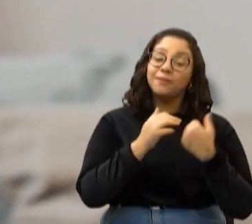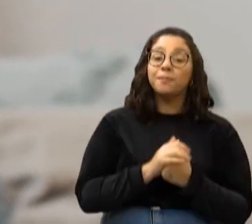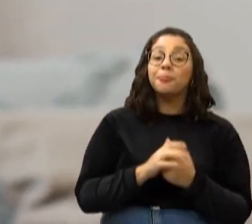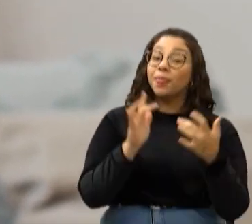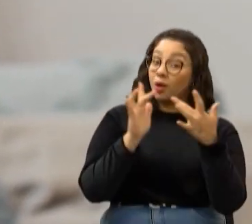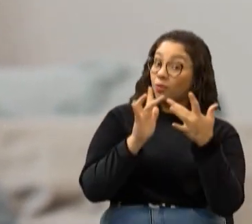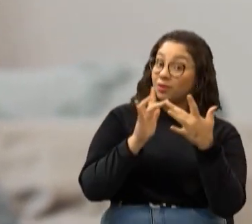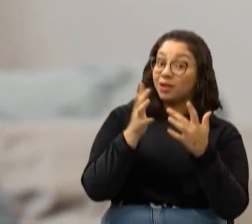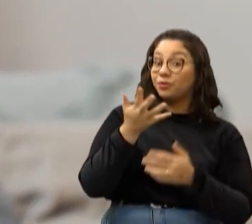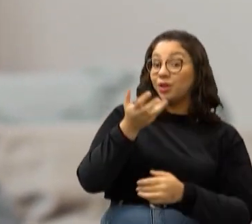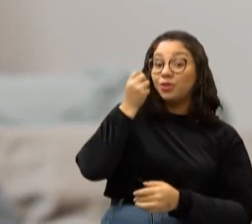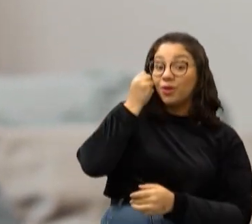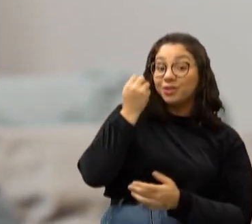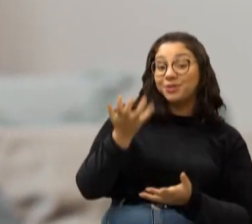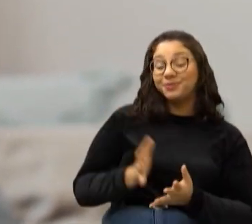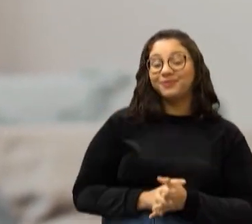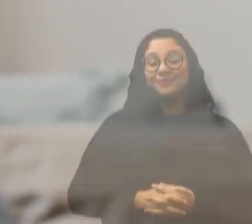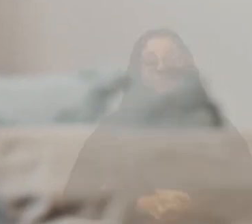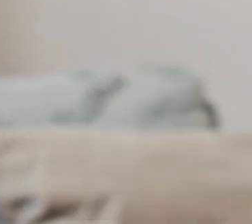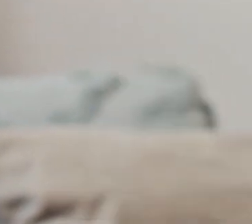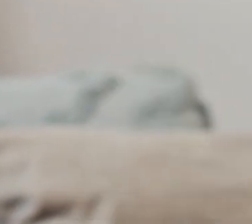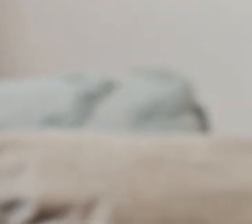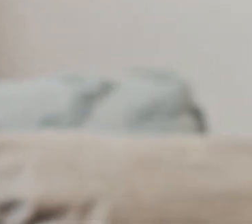Entre em contato e adote.